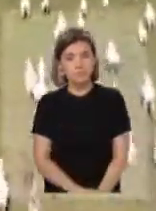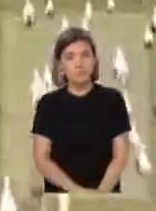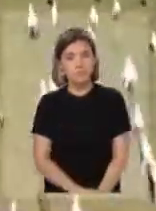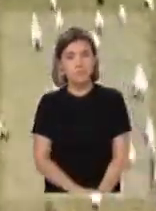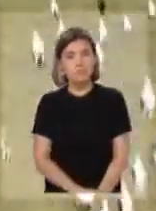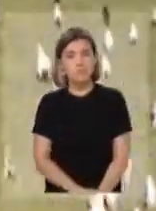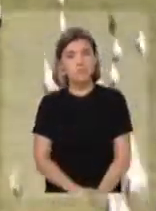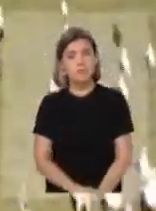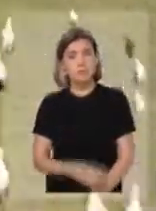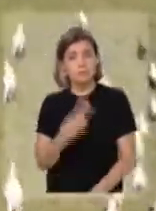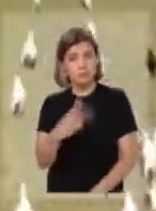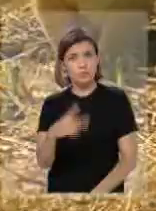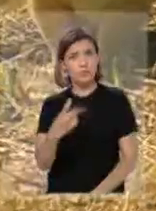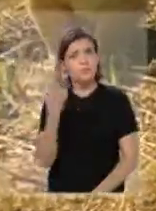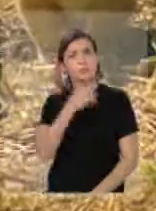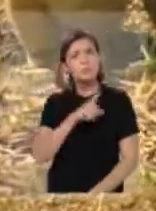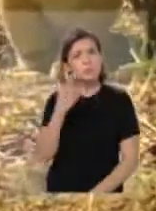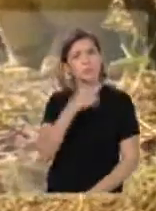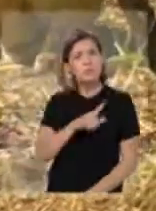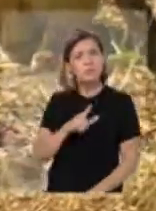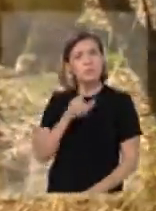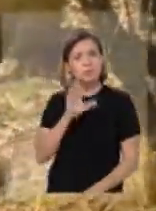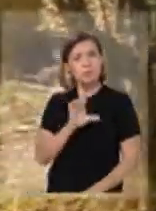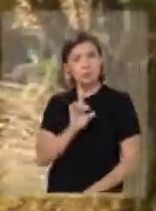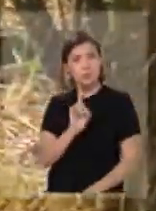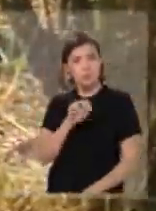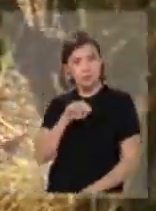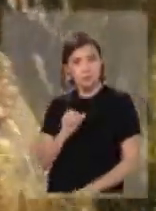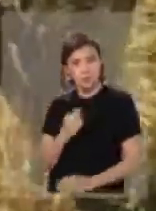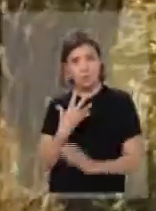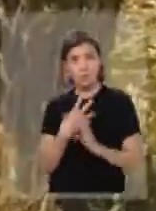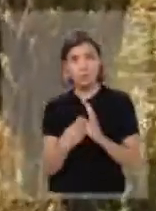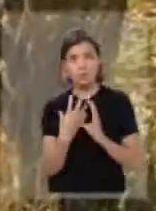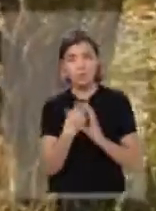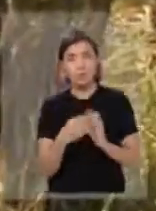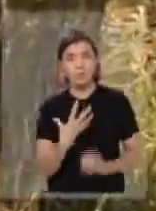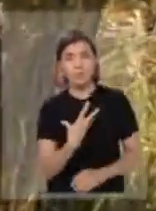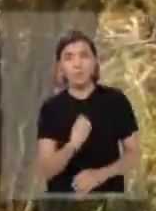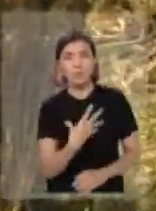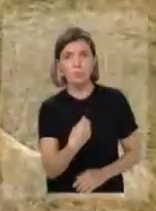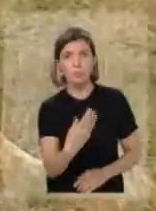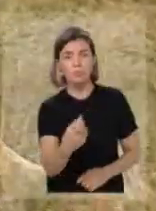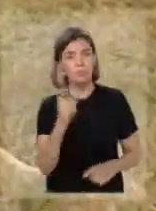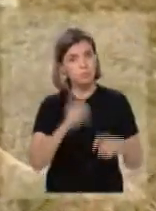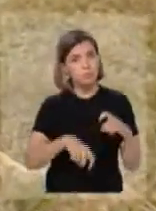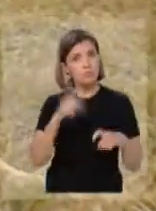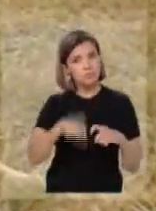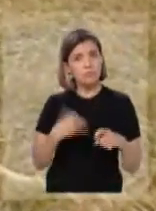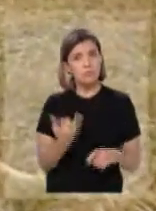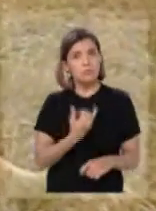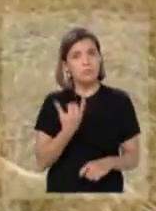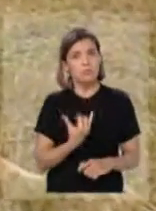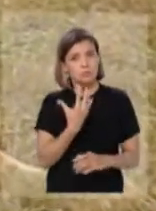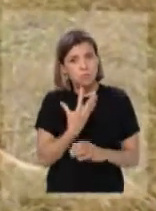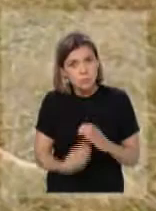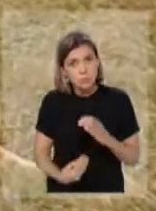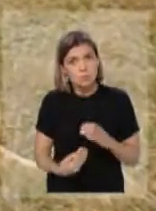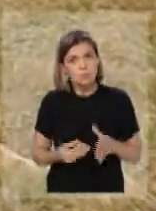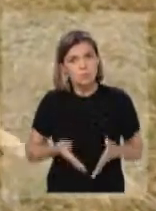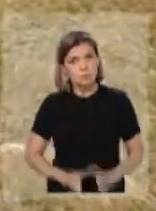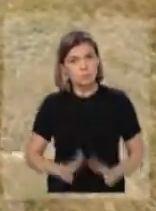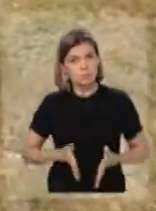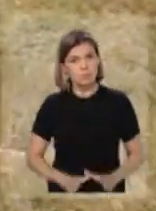Seria impossível ainda que os seres vivos conseguissem passar seus genes à geração seguinte sem a capacidade de se reproduzir.